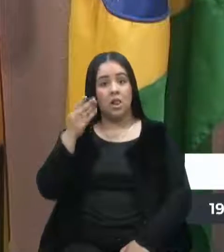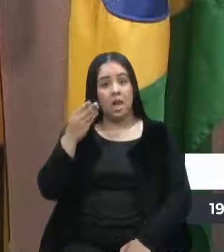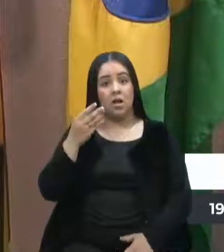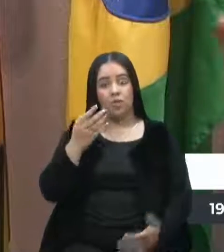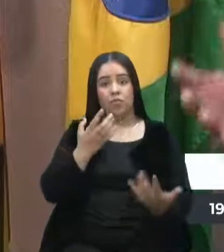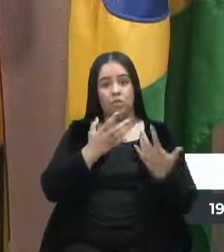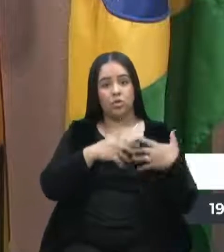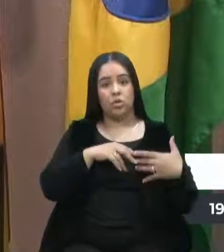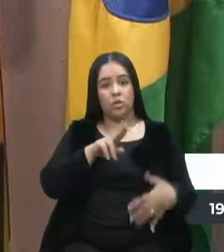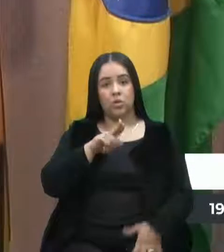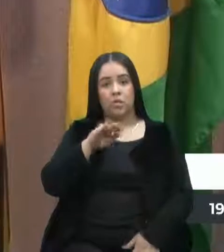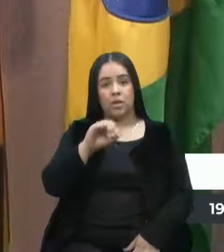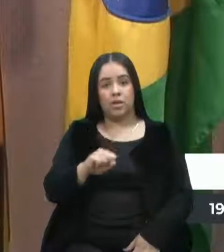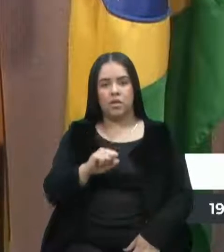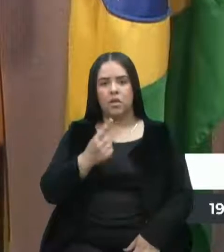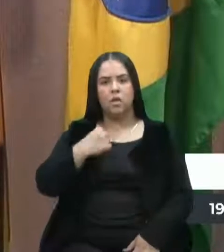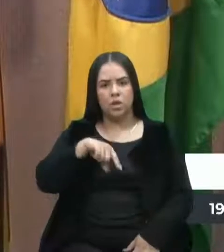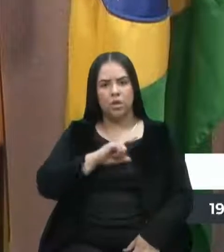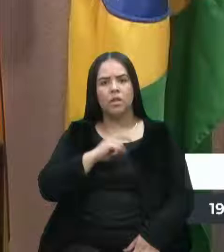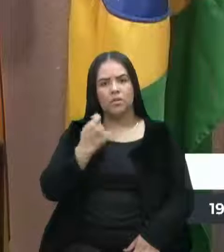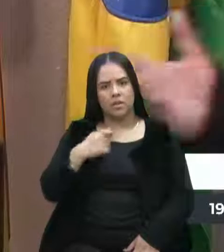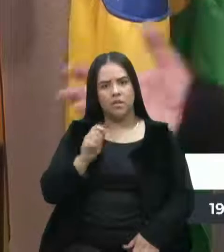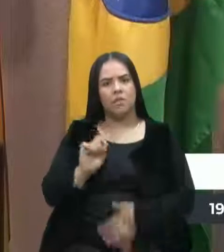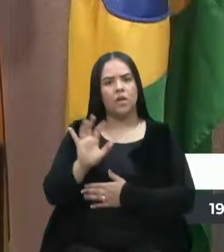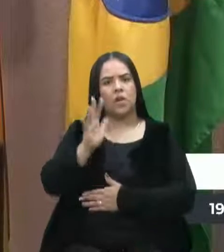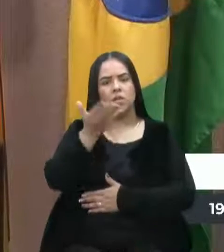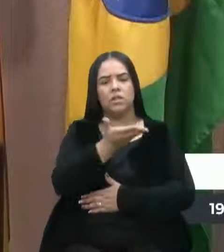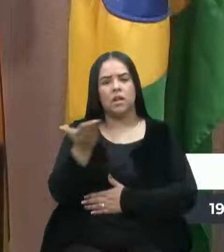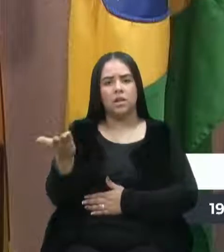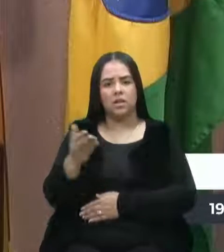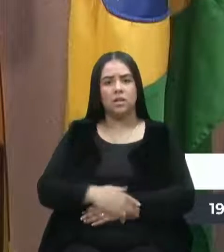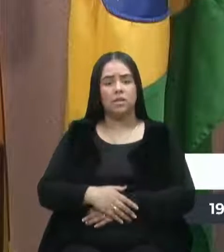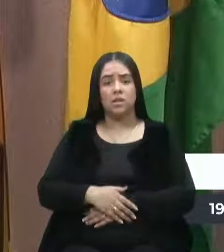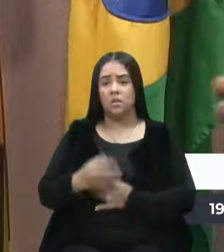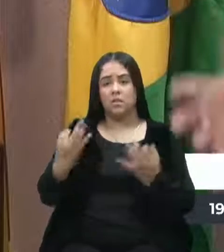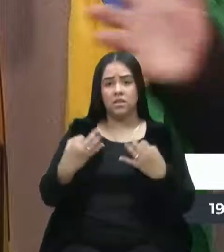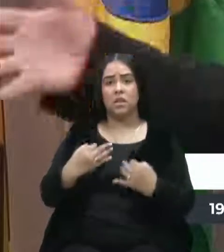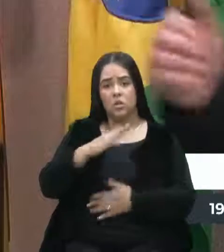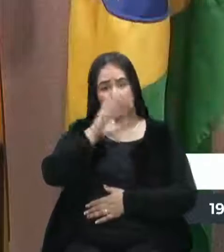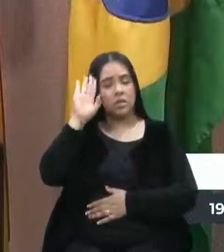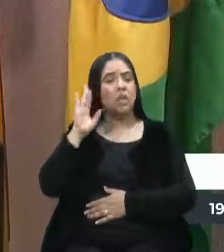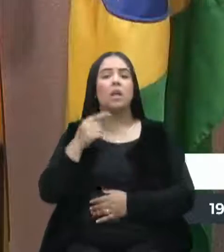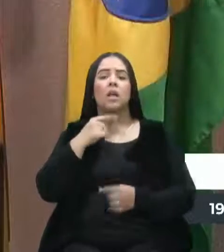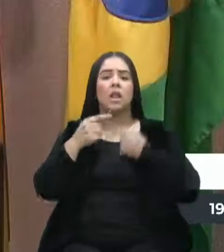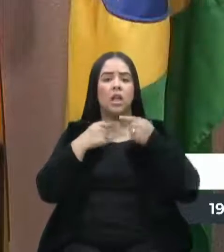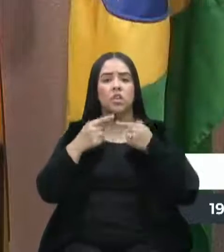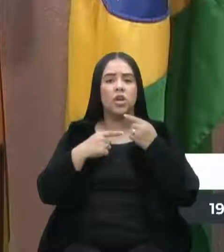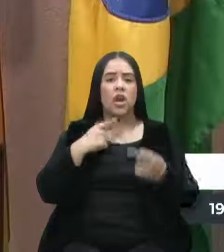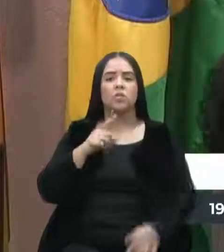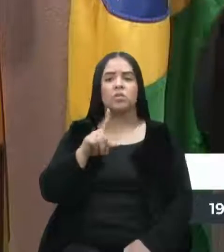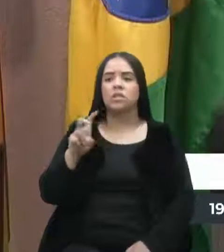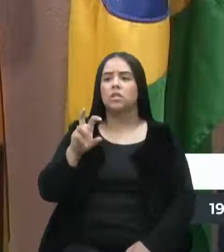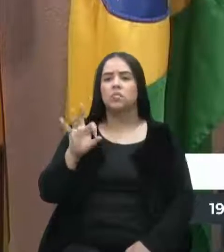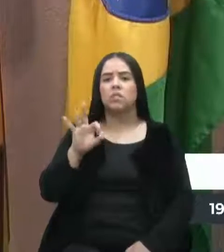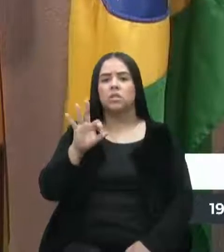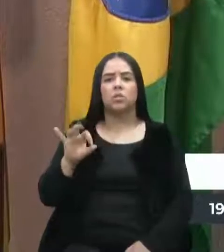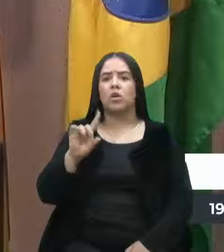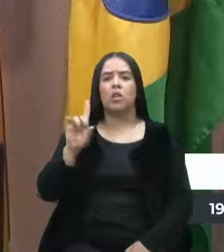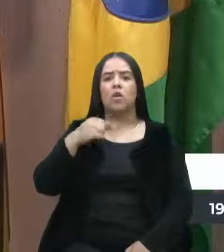UBS Então você tem que valorizar os servidores e tá certo Nobre colega abração criticar os quinze por cento que não foram